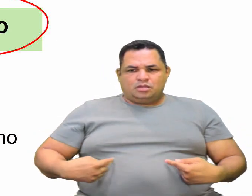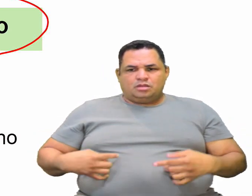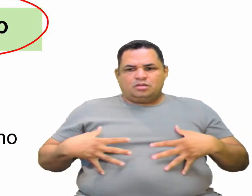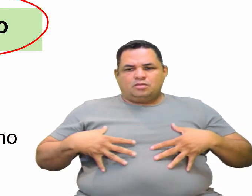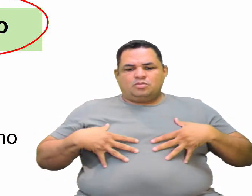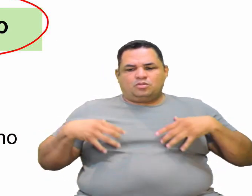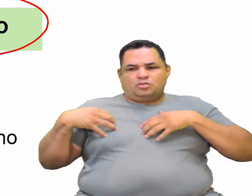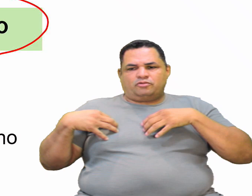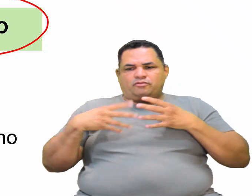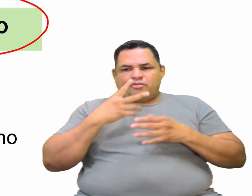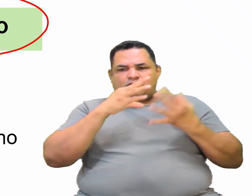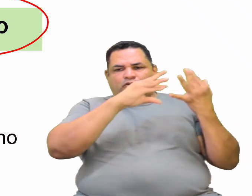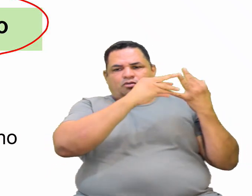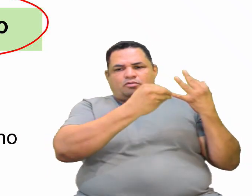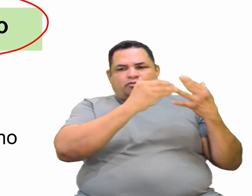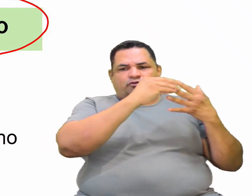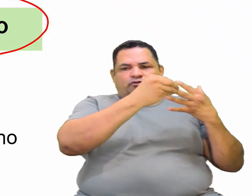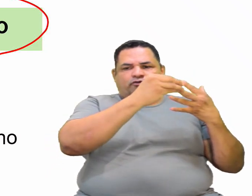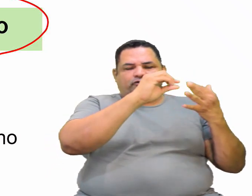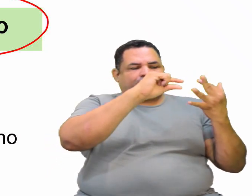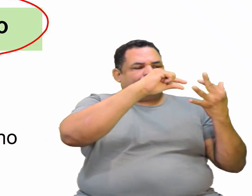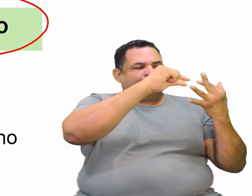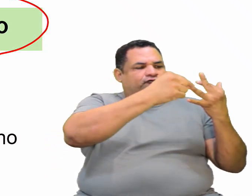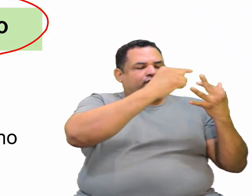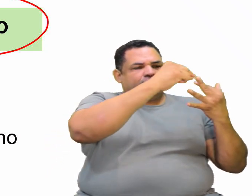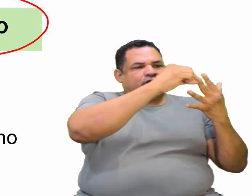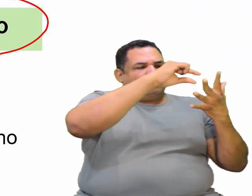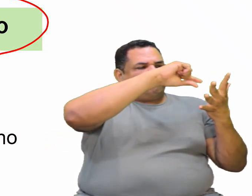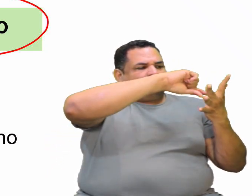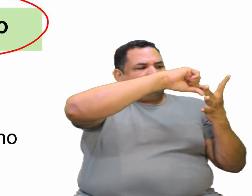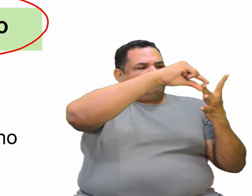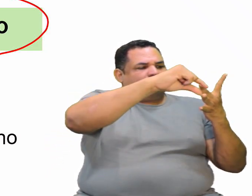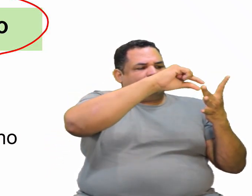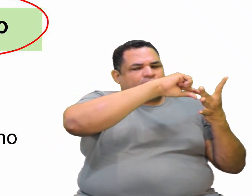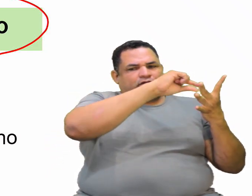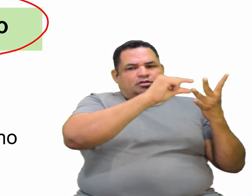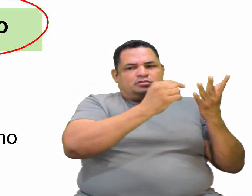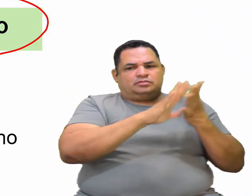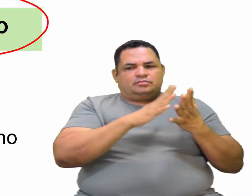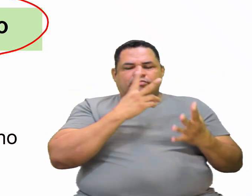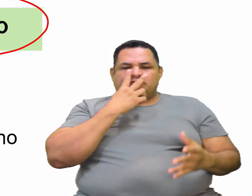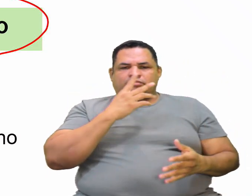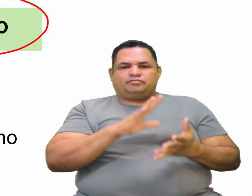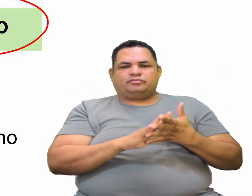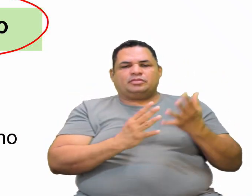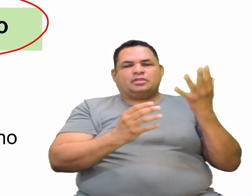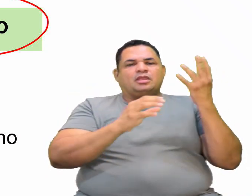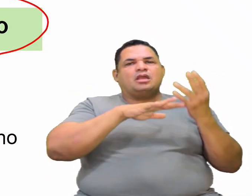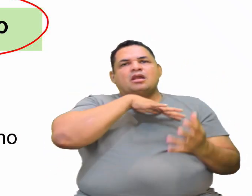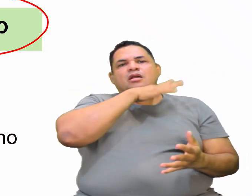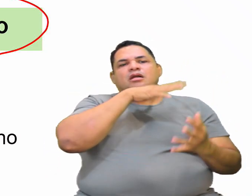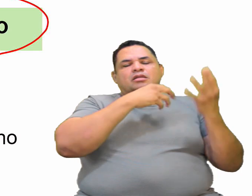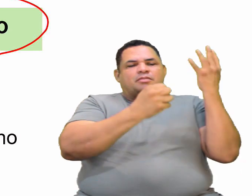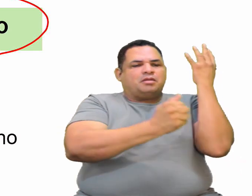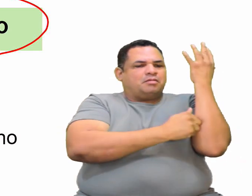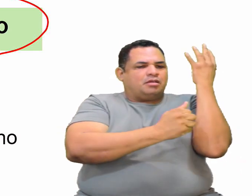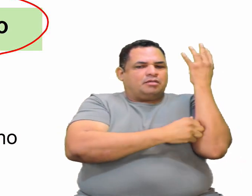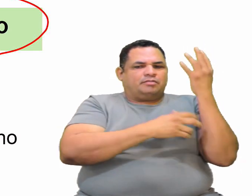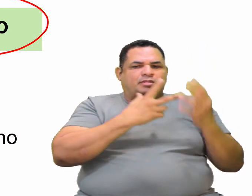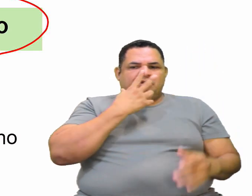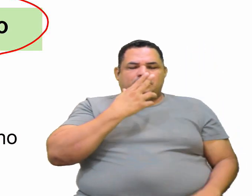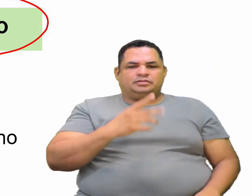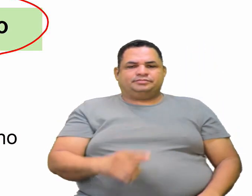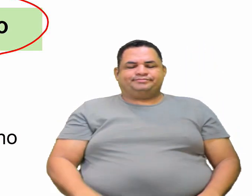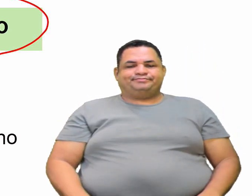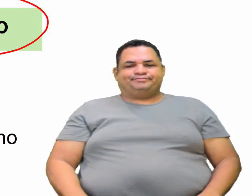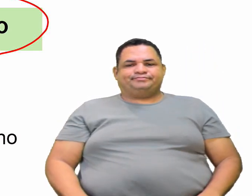daquele ambiente das folhas, né? De galhos, gravetos, como o bicho-pau, como aqueles louva-a-Deus, tá bom? Então,